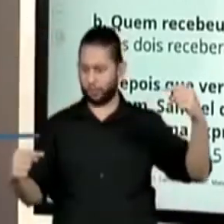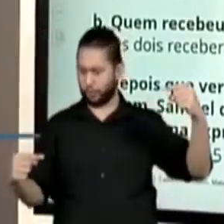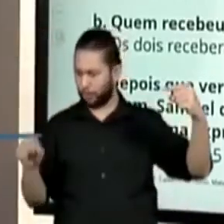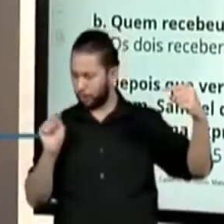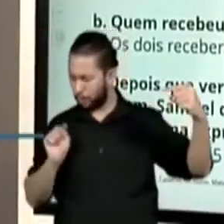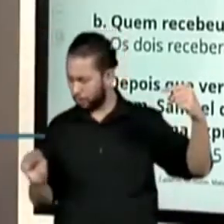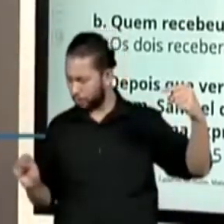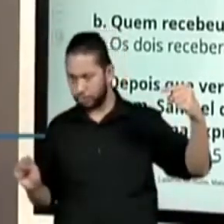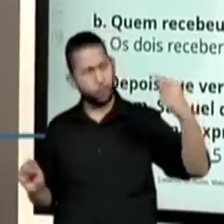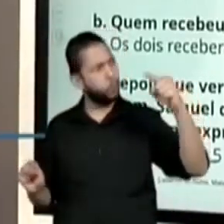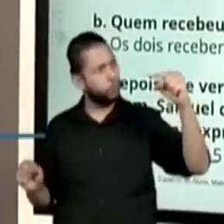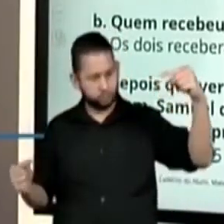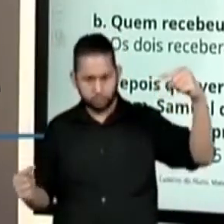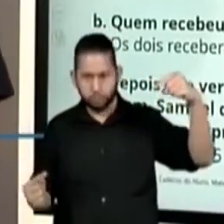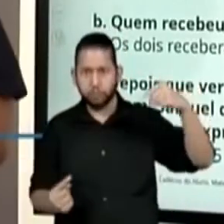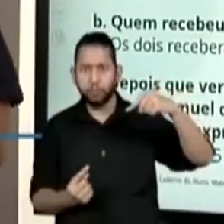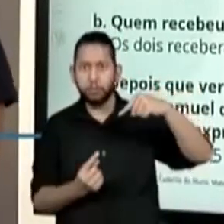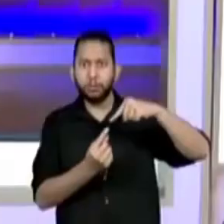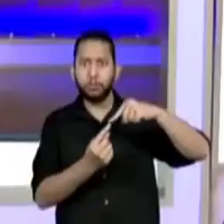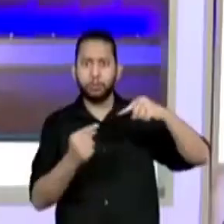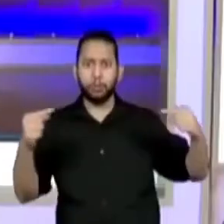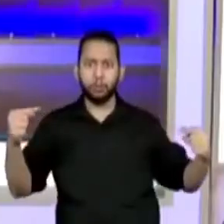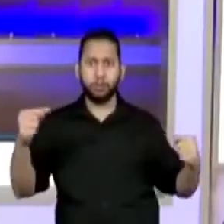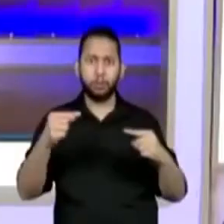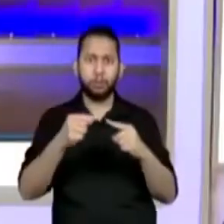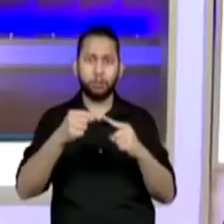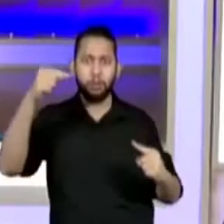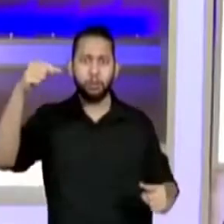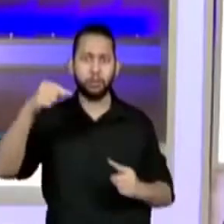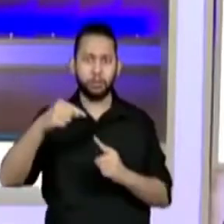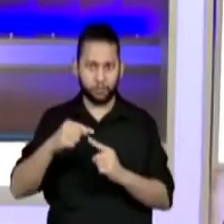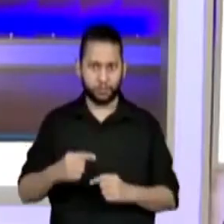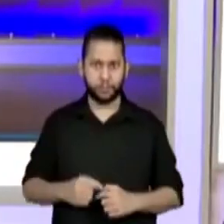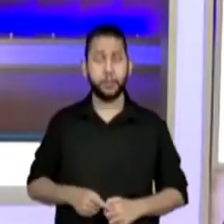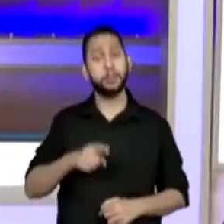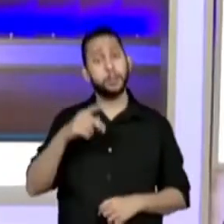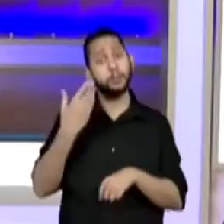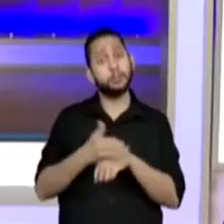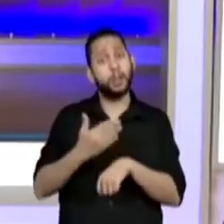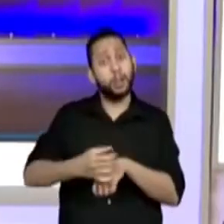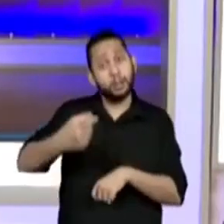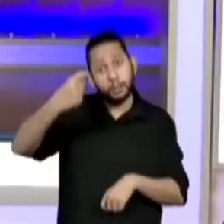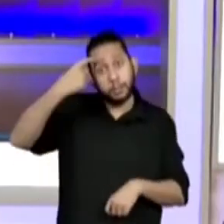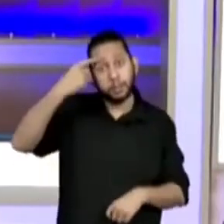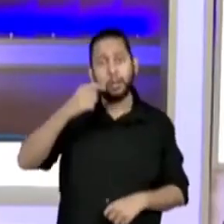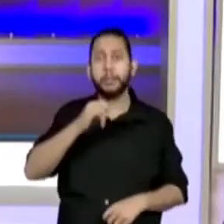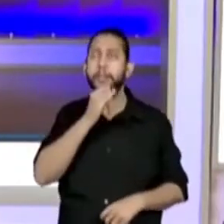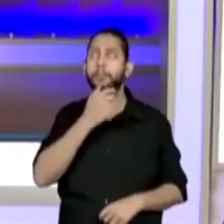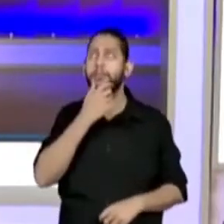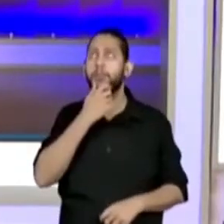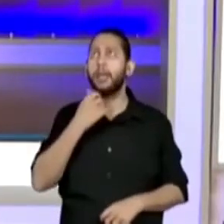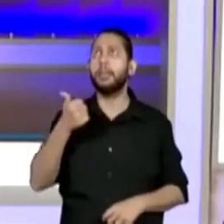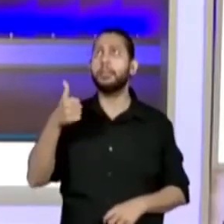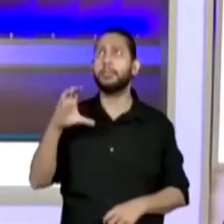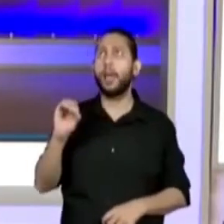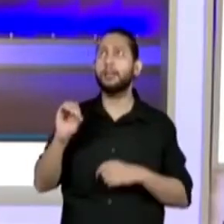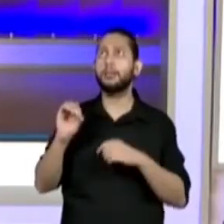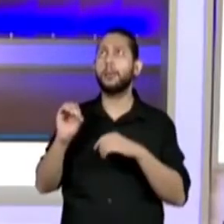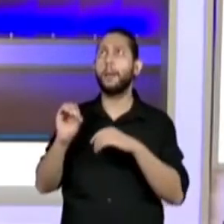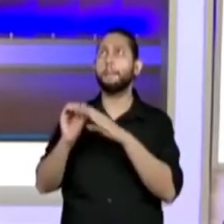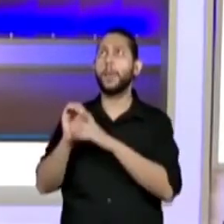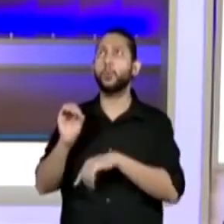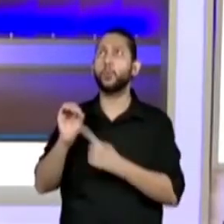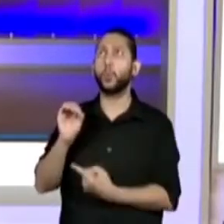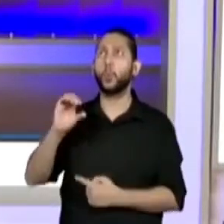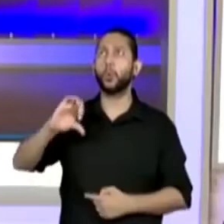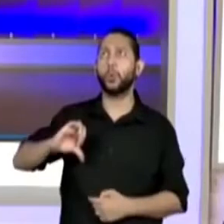fica bacana você fazer para ir treinando isso tá bom Thurman você pode treinar na sua cabeça 10 menos 19 que a